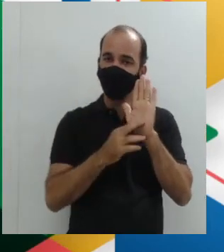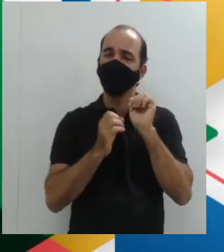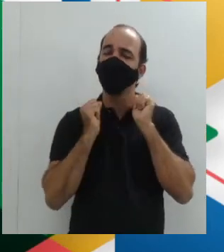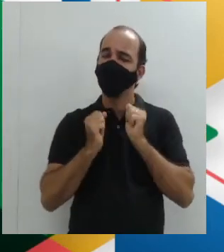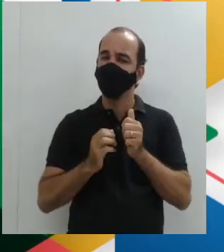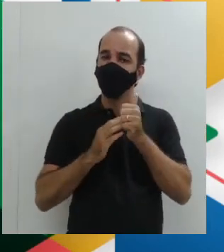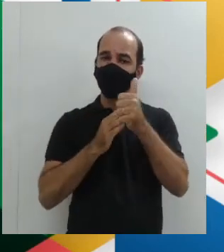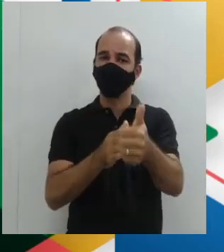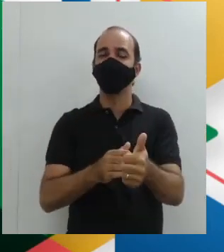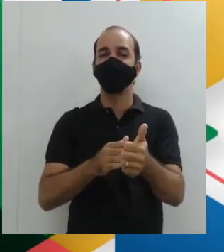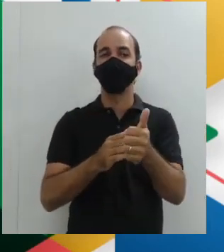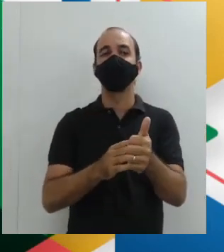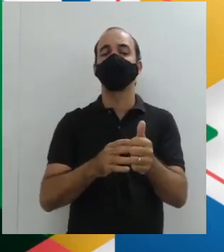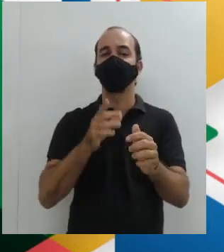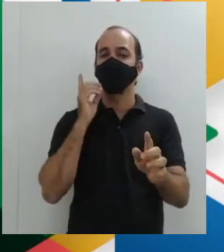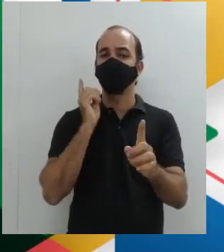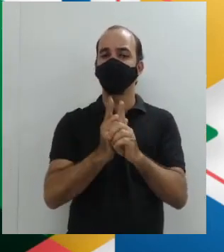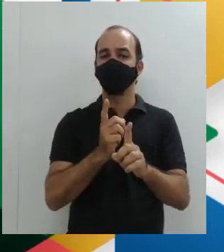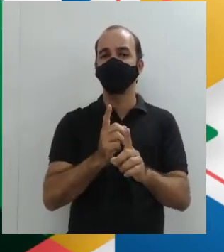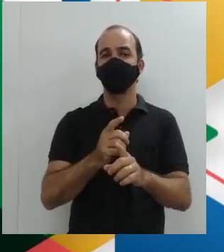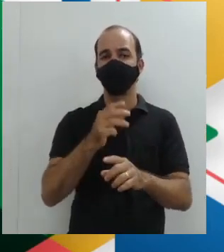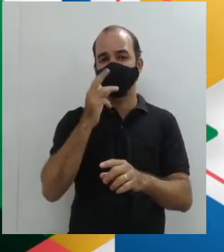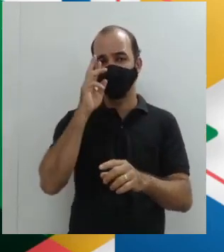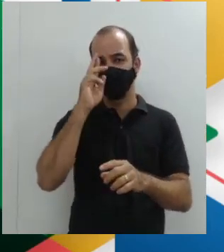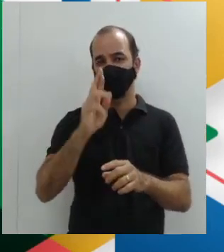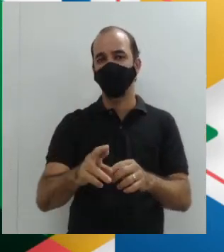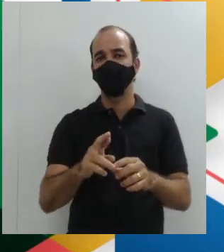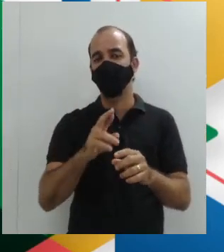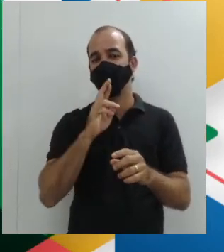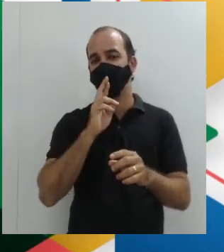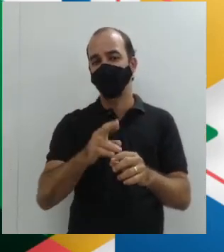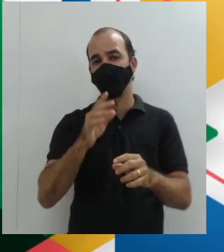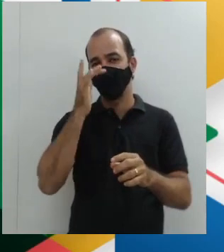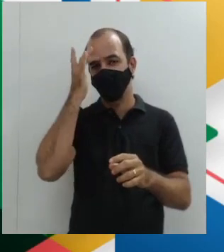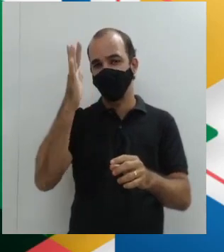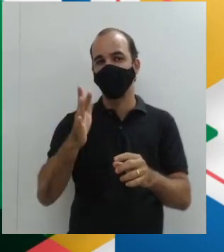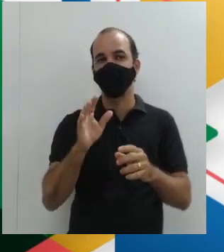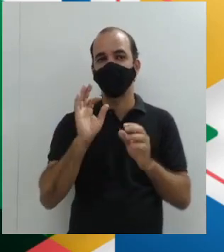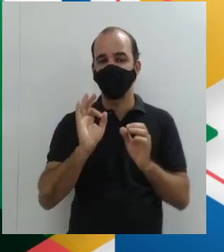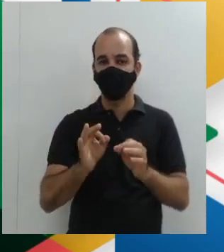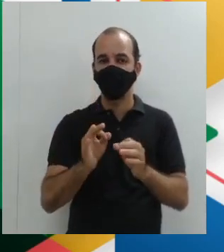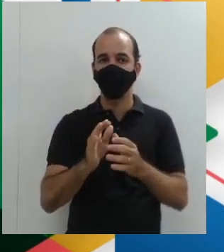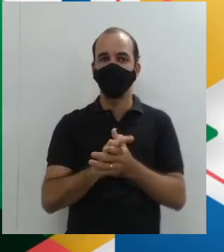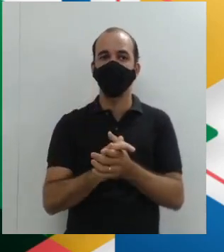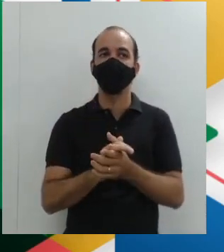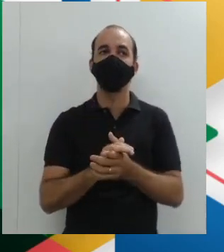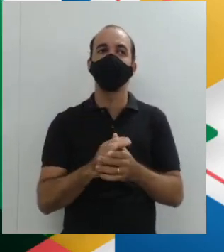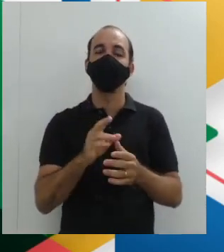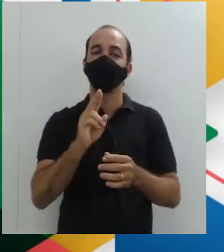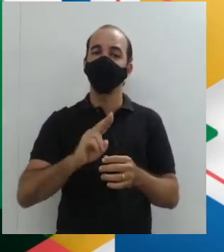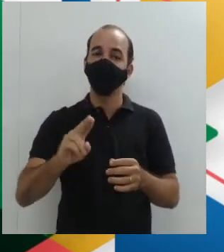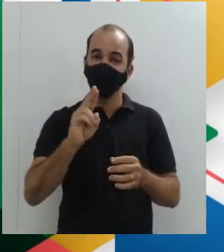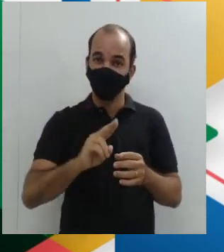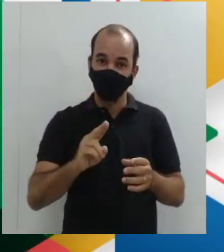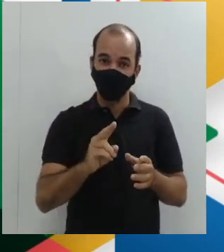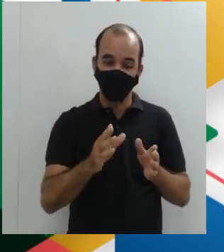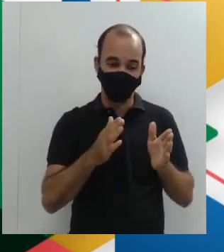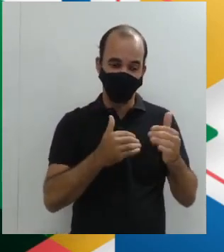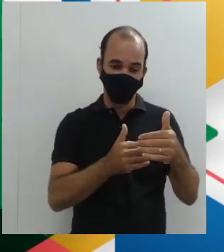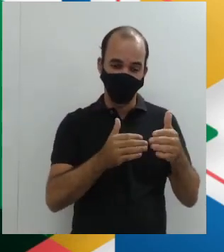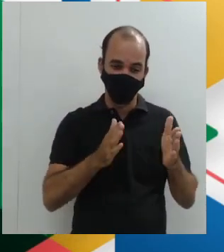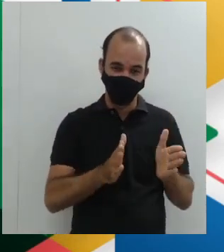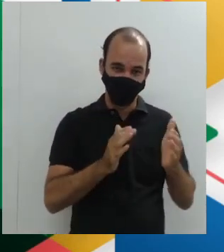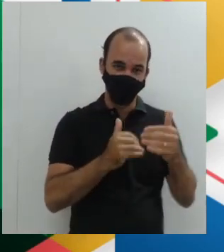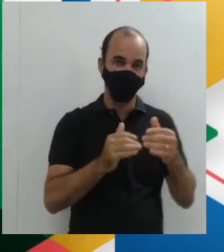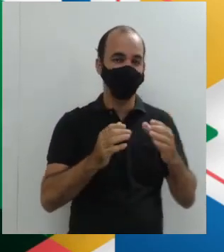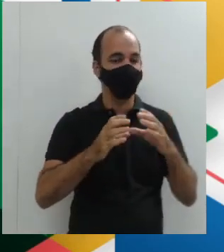encontrou exatamente esse resultado numérico que, com a dimensão cúbica, você encontra exatamente